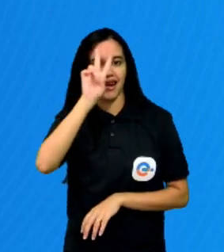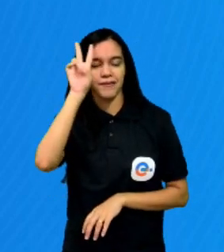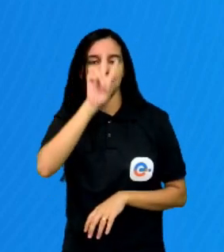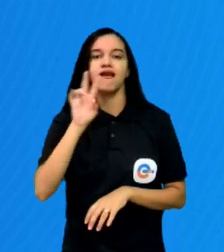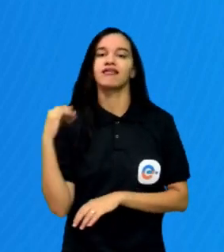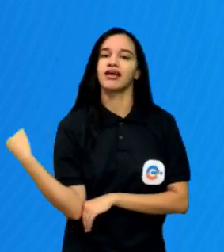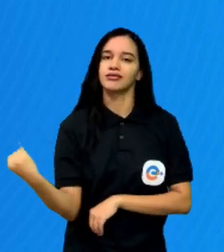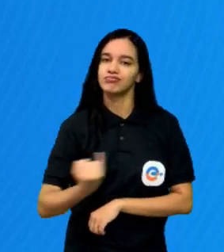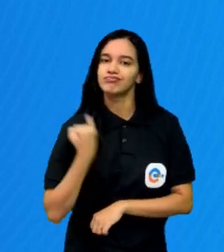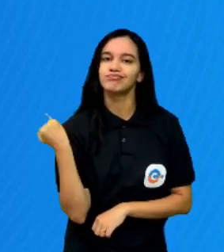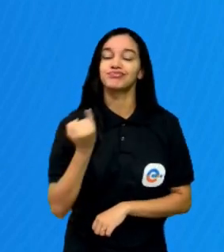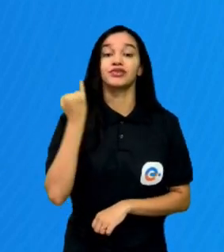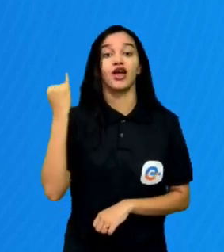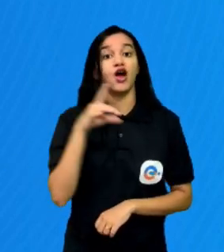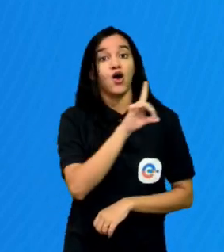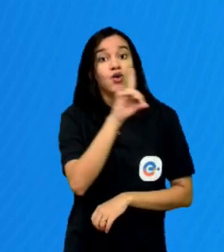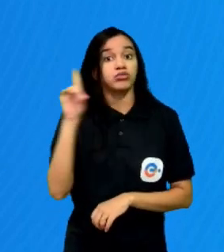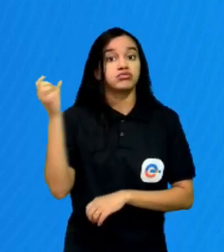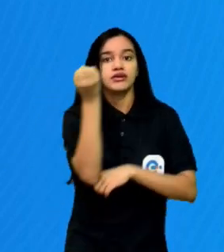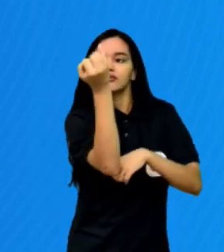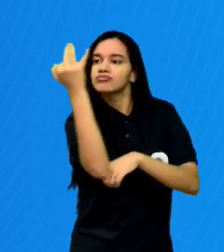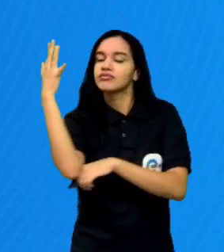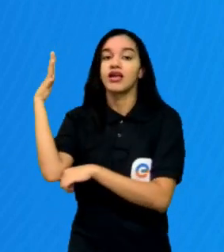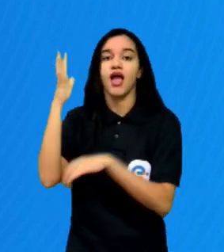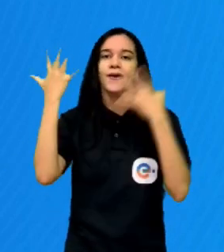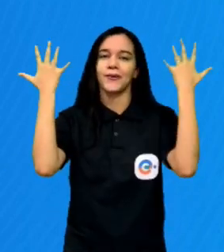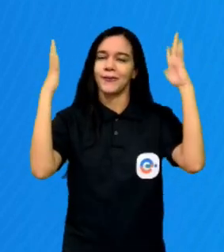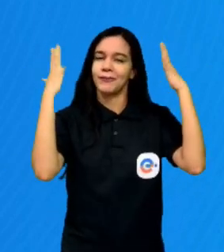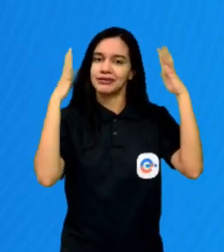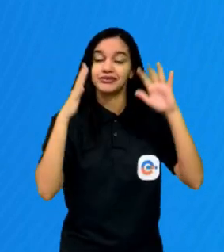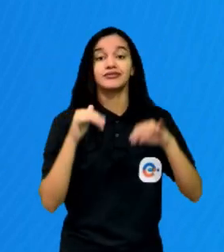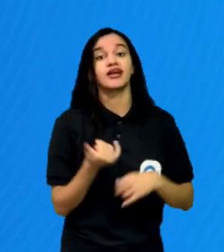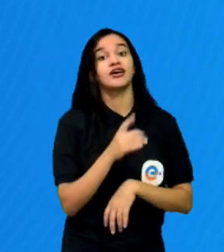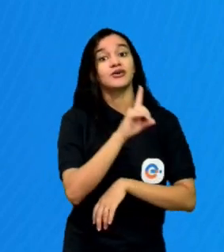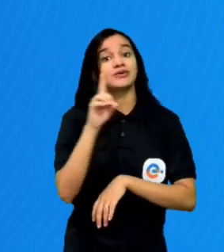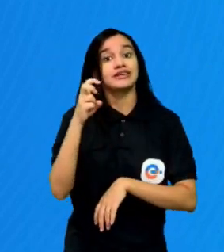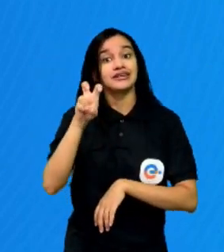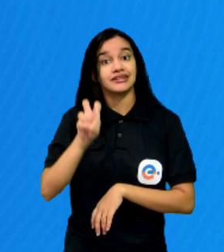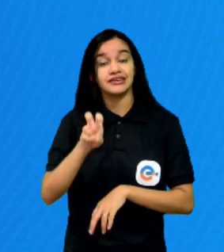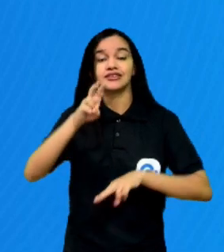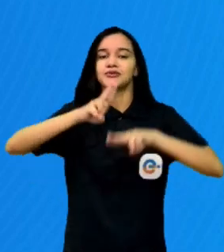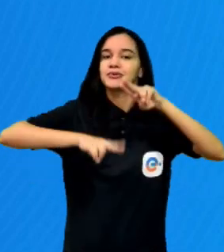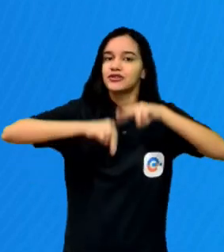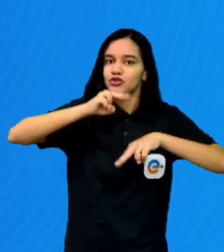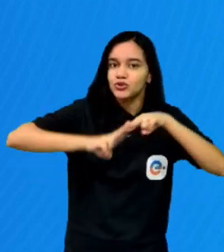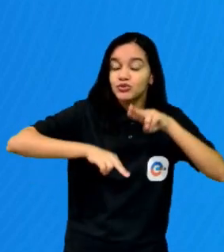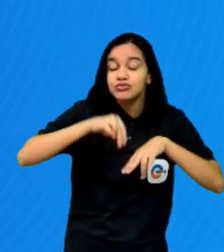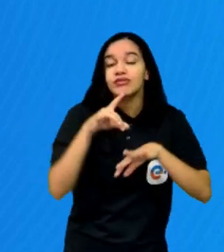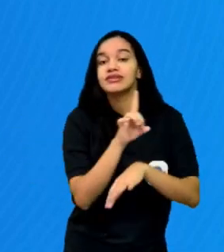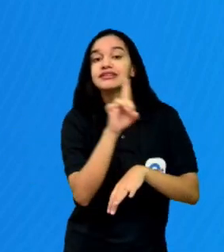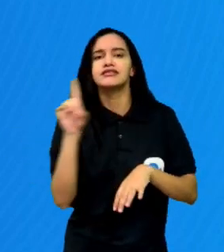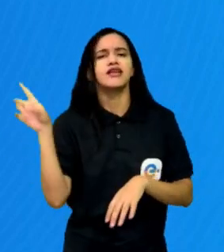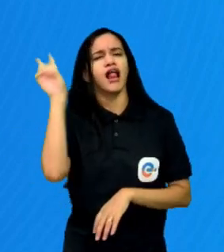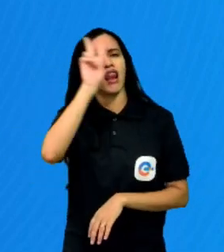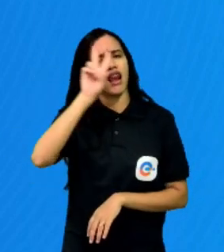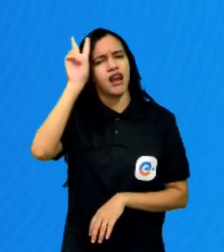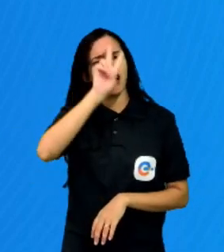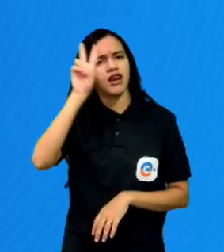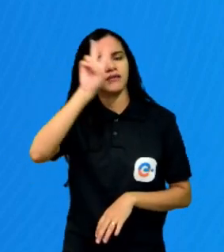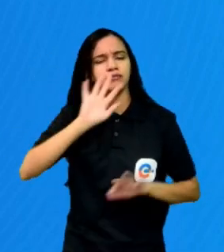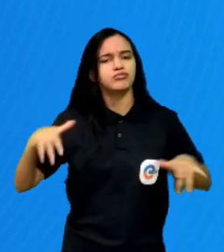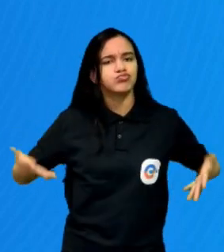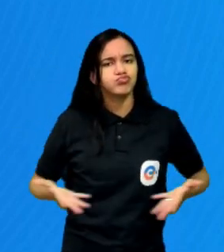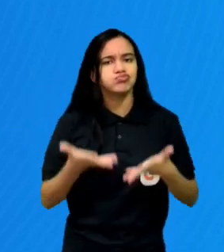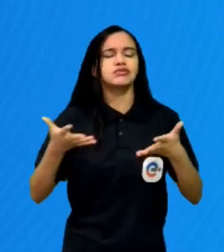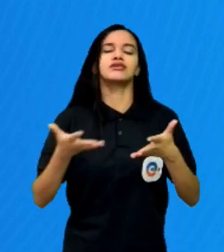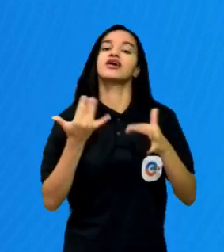importância. O Dia do Meio Ambiente é comemorado em 5 de junho. Nesta data, nos lembramos com mais força que